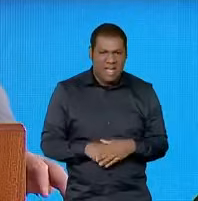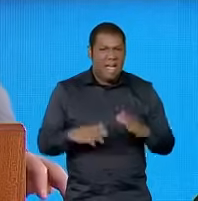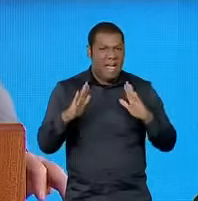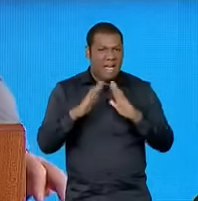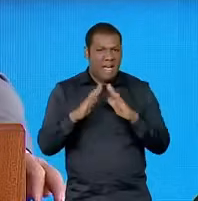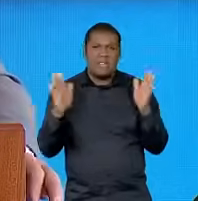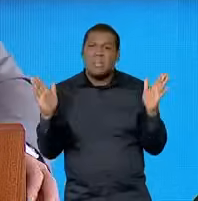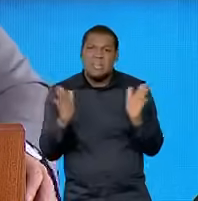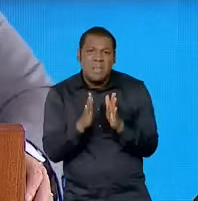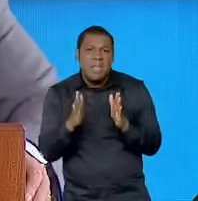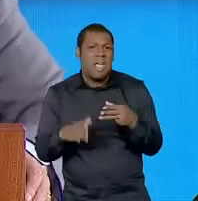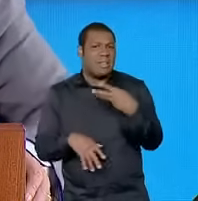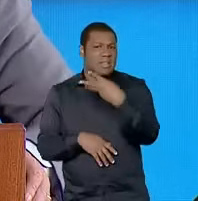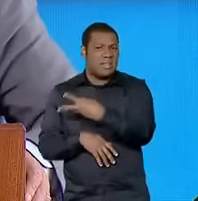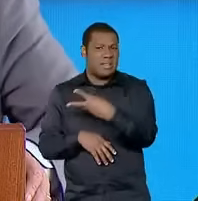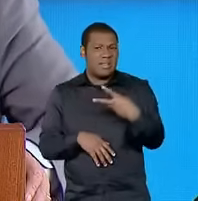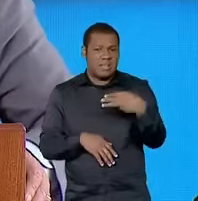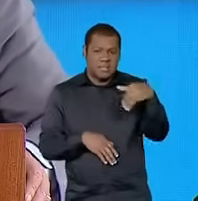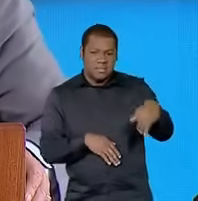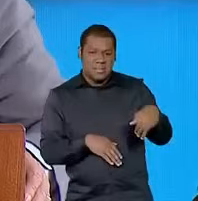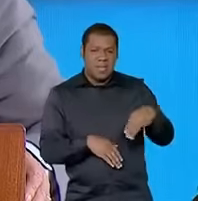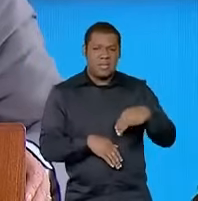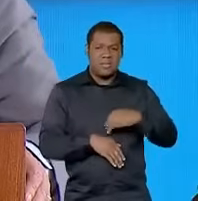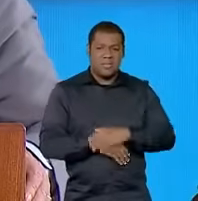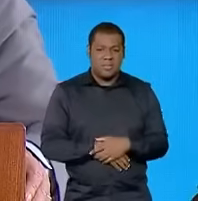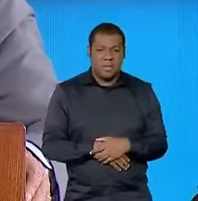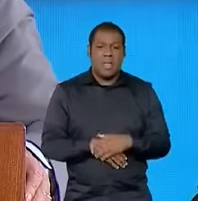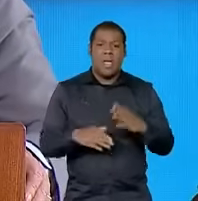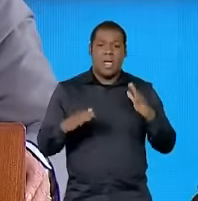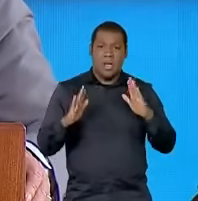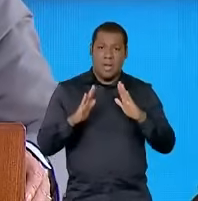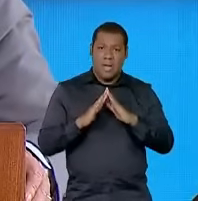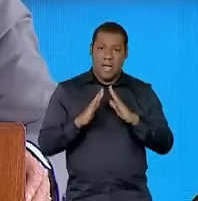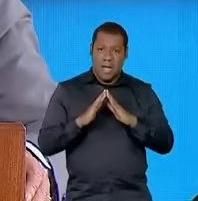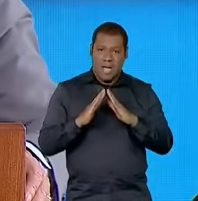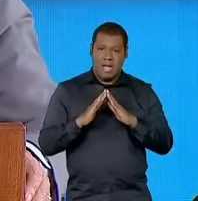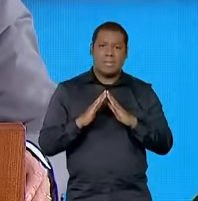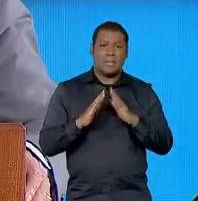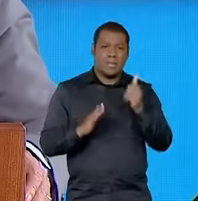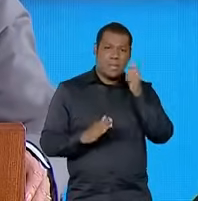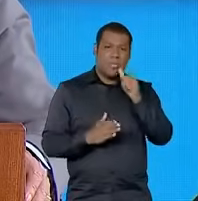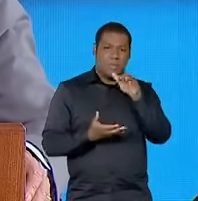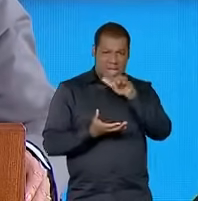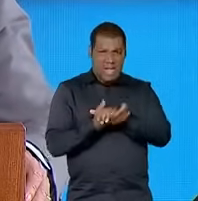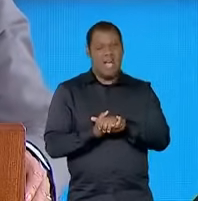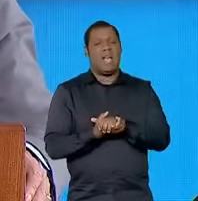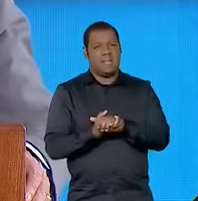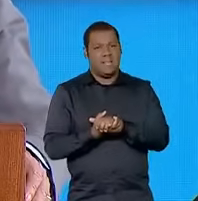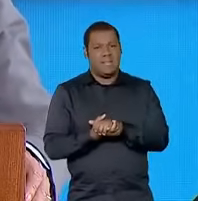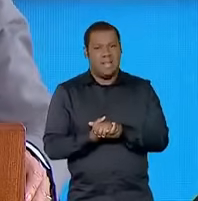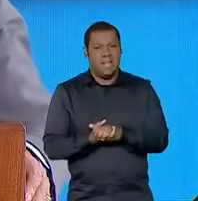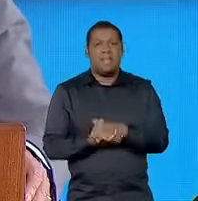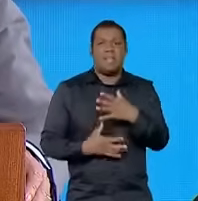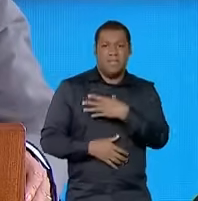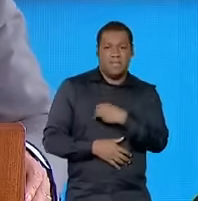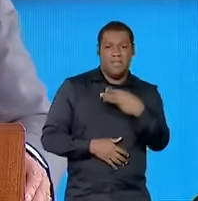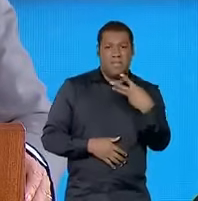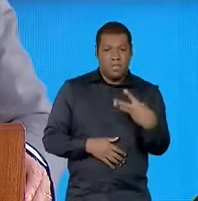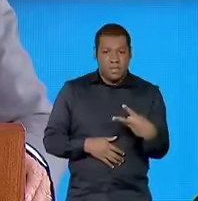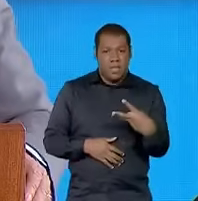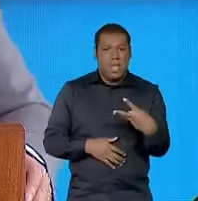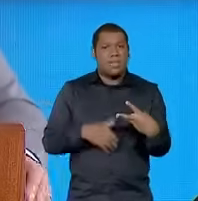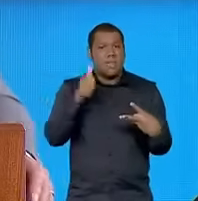era 33 metros quadrados. E eu morava Marisa, eu, três filhos, uma sogra e